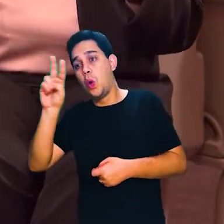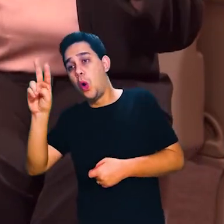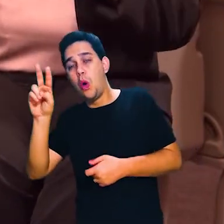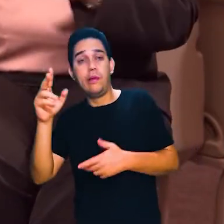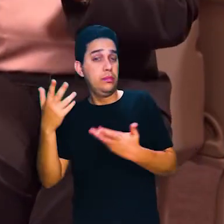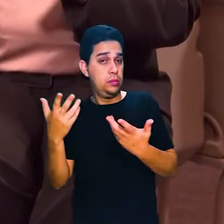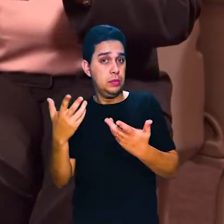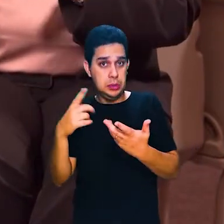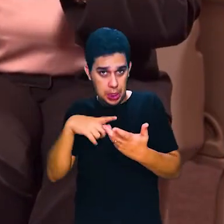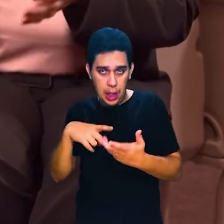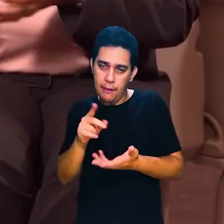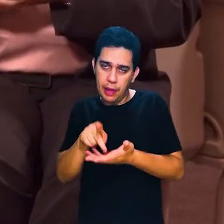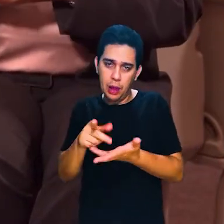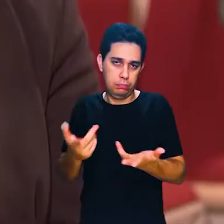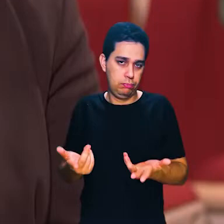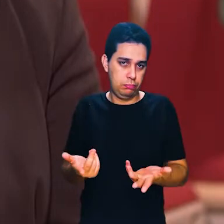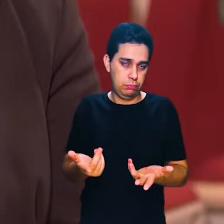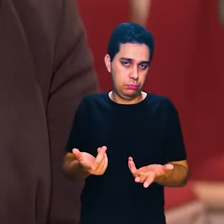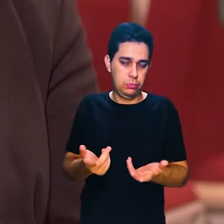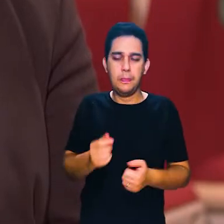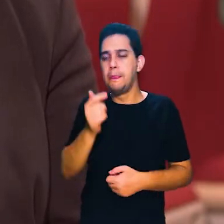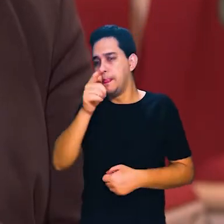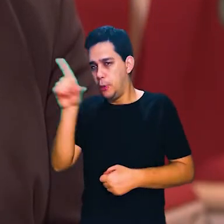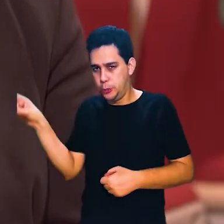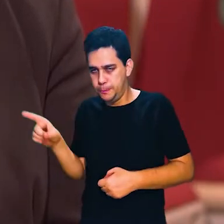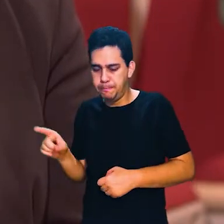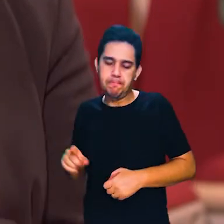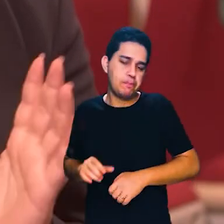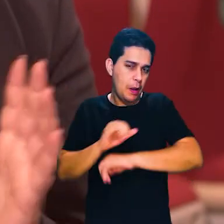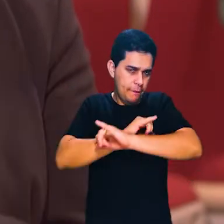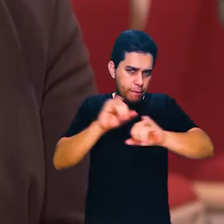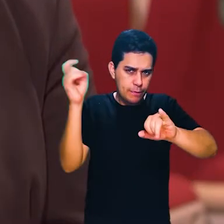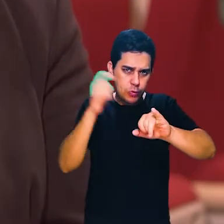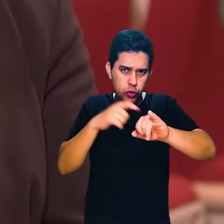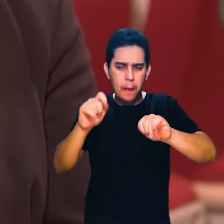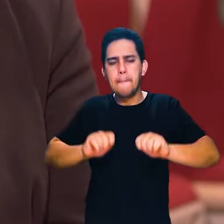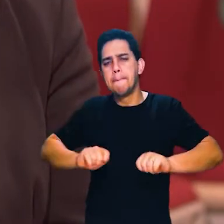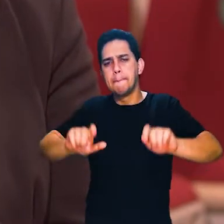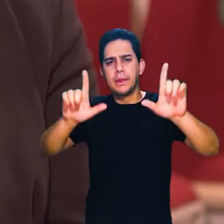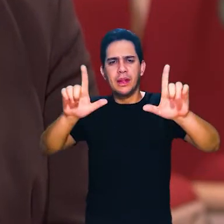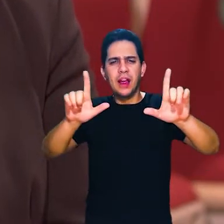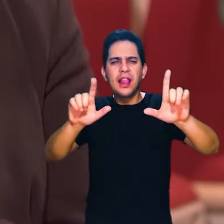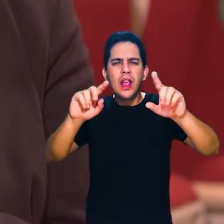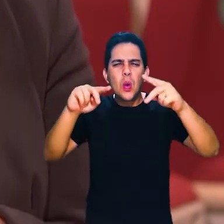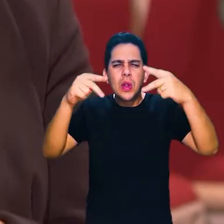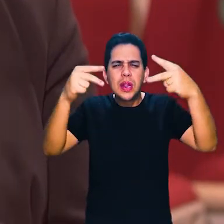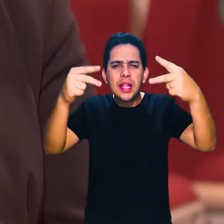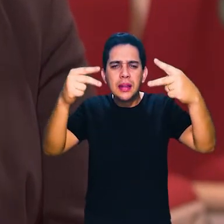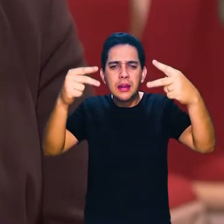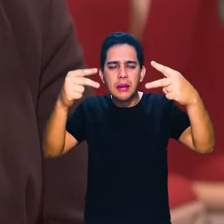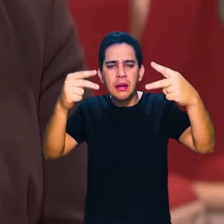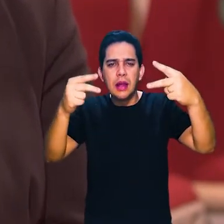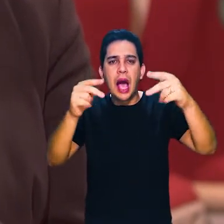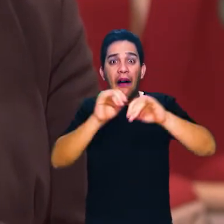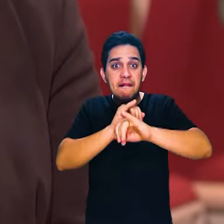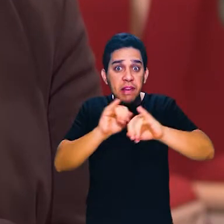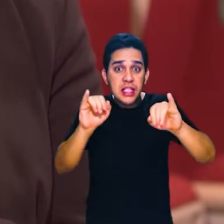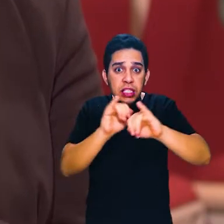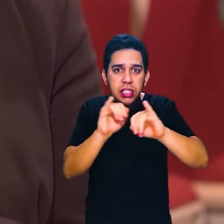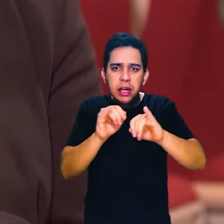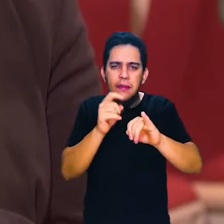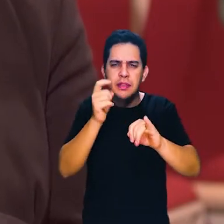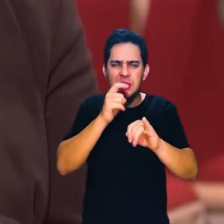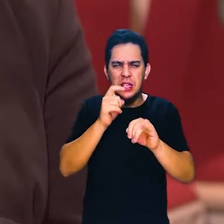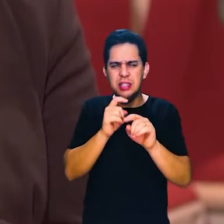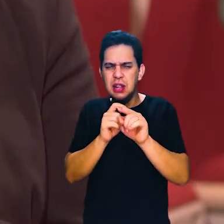link para você clicar naquela notícia e ao clicar não vai direcionar para lugar nenhum. Isso já é um grande indício de que essa notícia